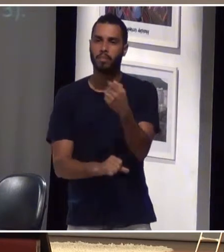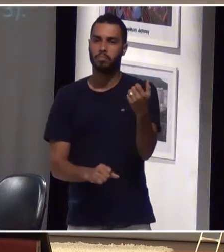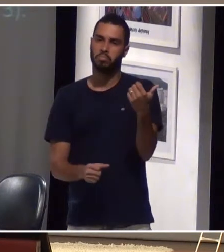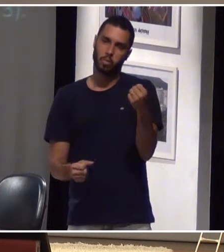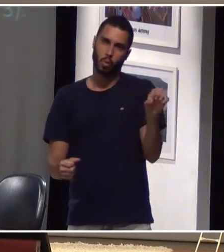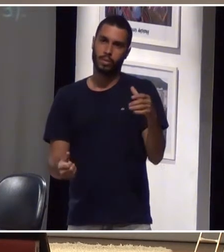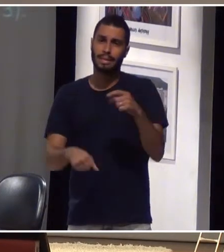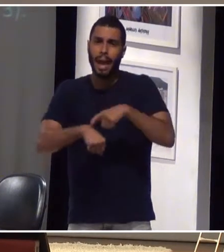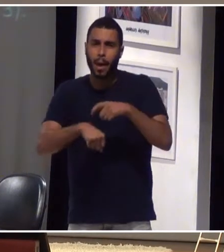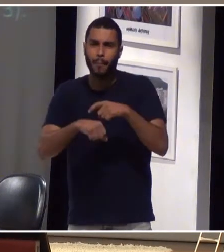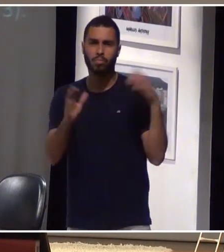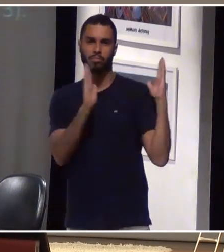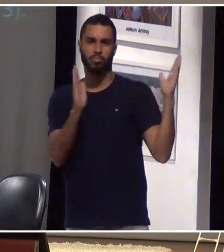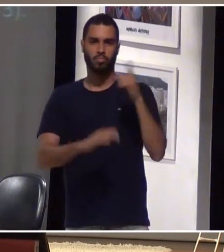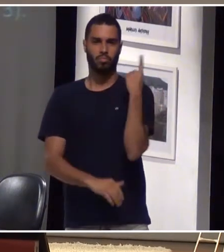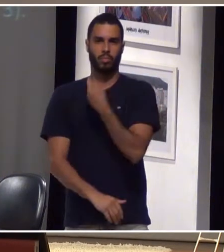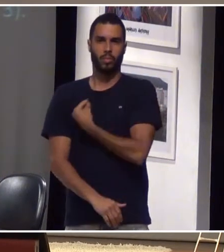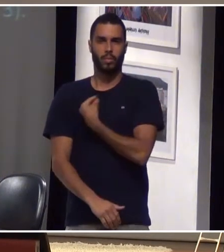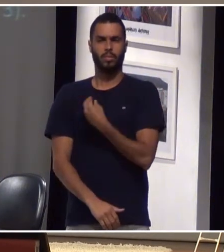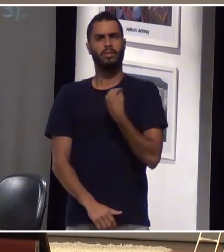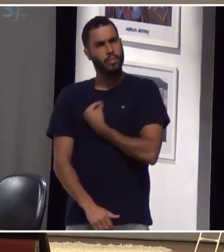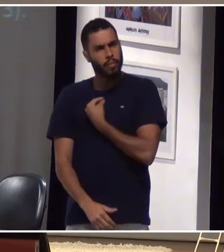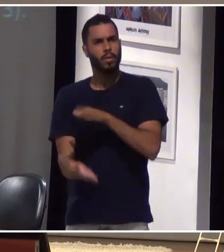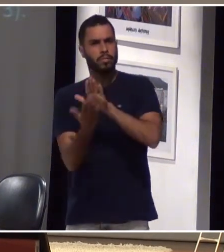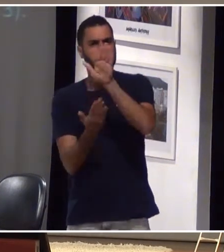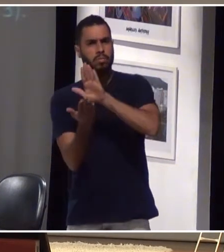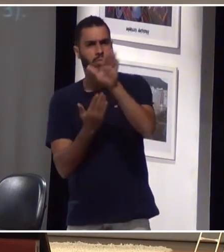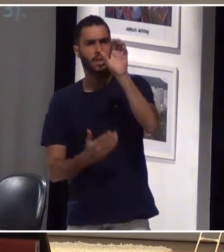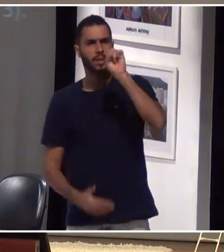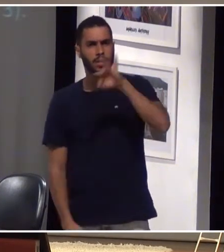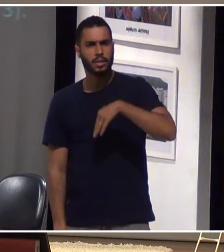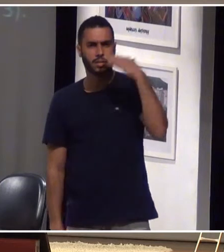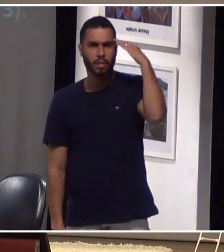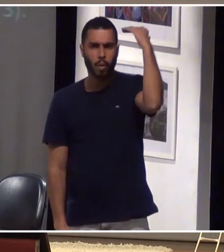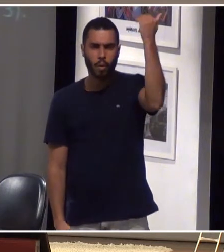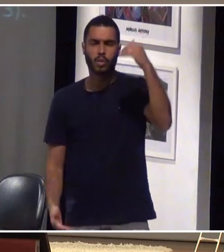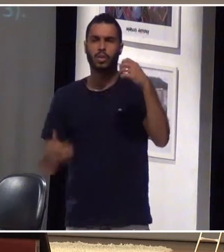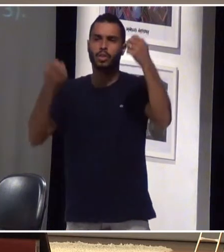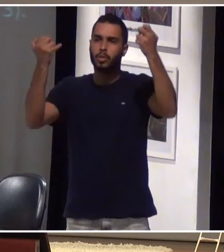Tem muito material dele no YouTube, muitas entrevistas conhecidas, onde ele fala sobre